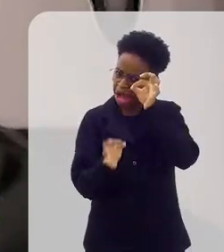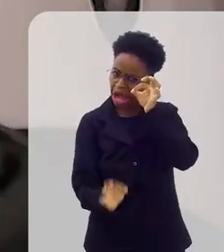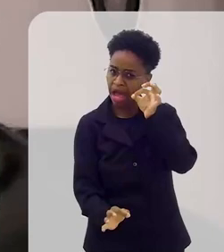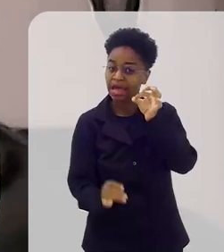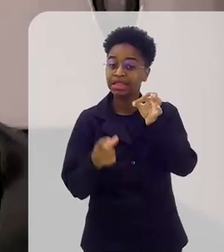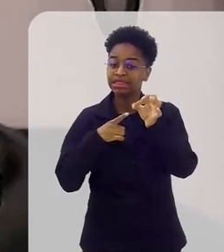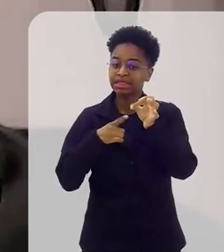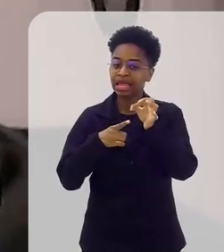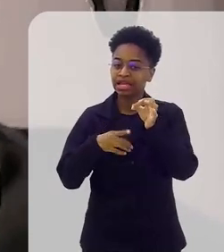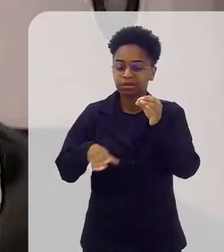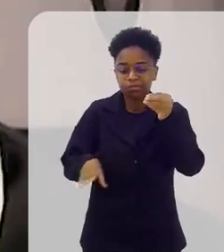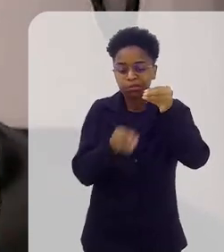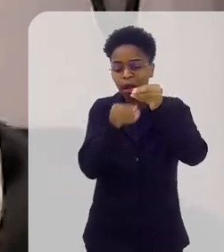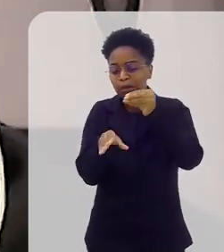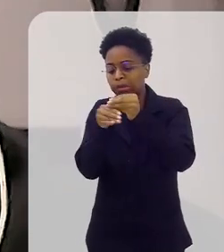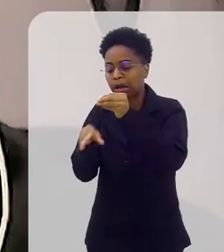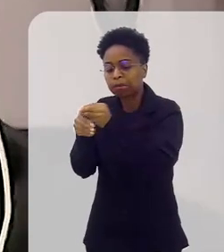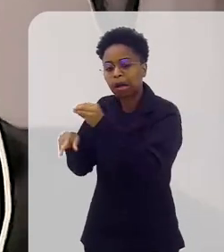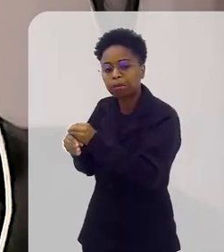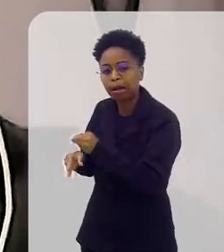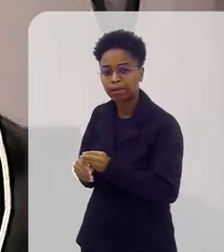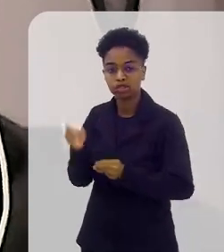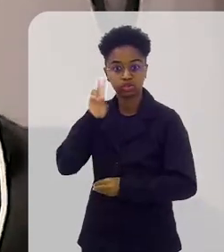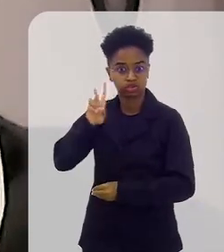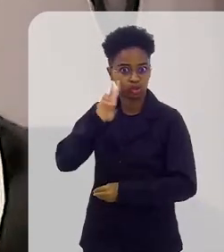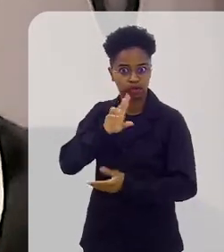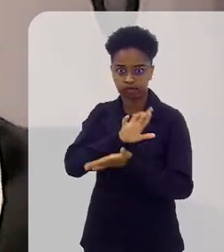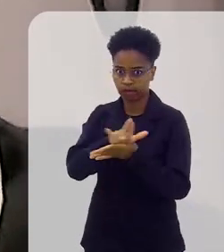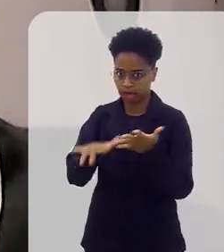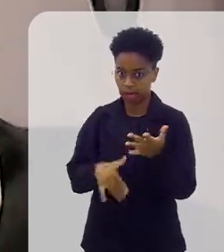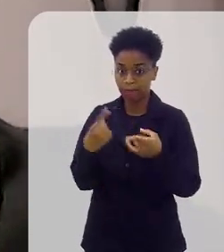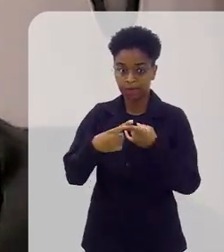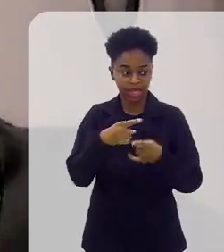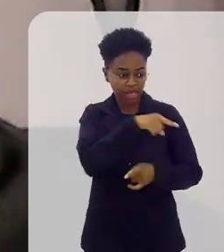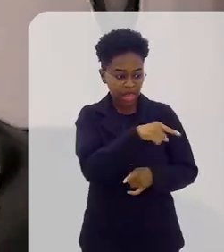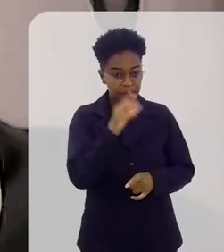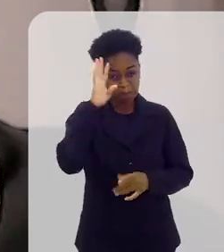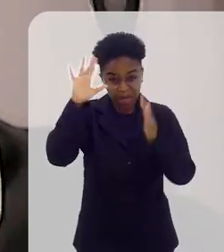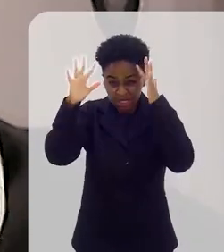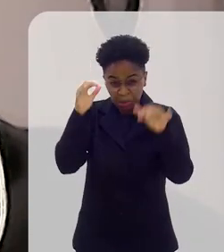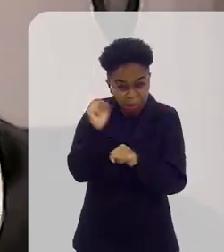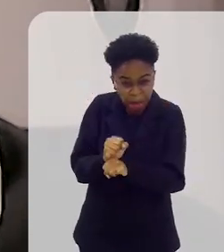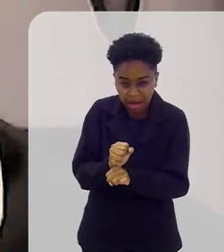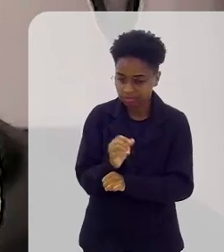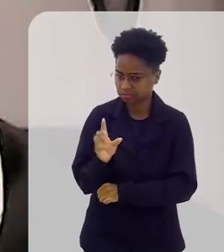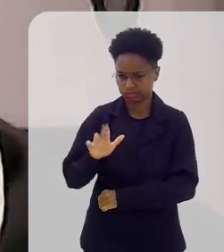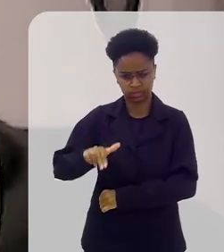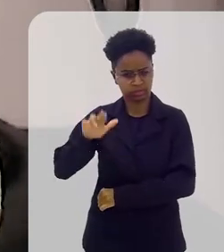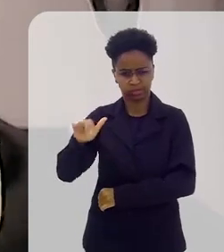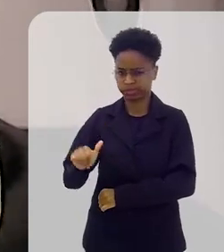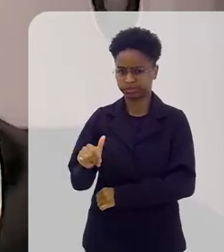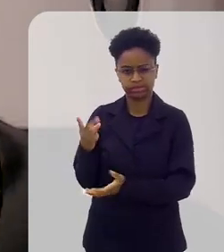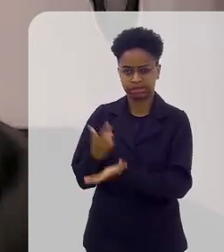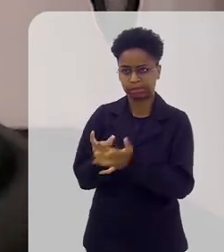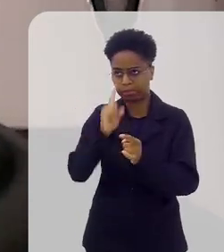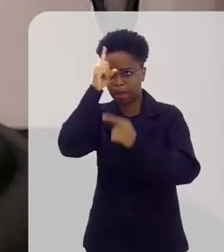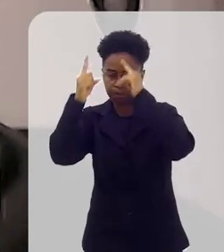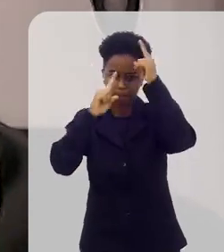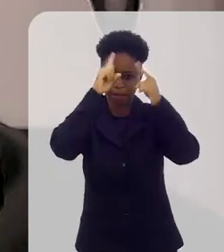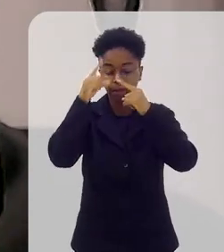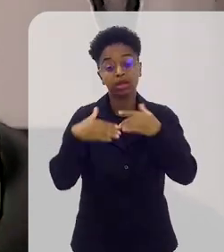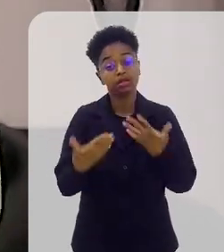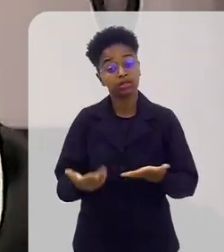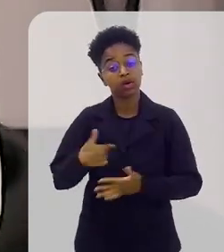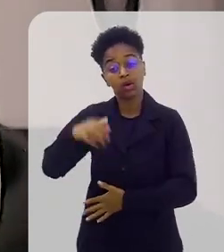grande, que eram enredos dentro de um enredo. Né? A imaginação do João nunca parava de trabalhar, nunca parava de